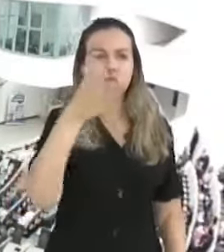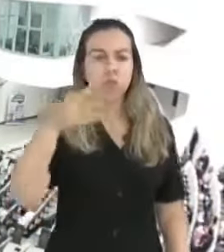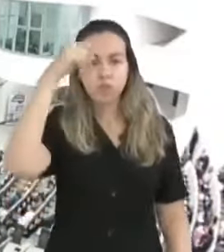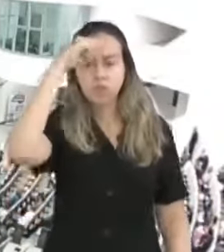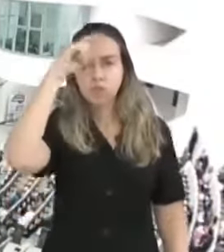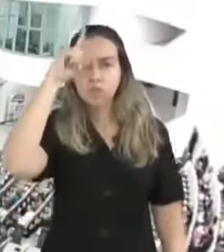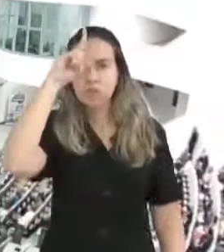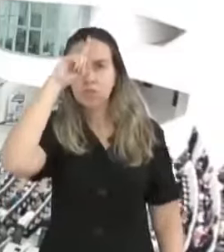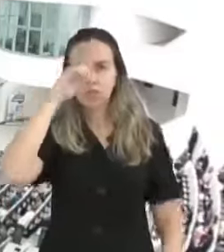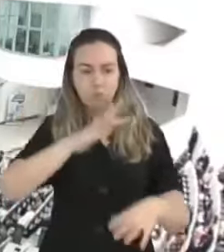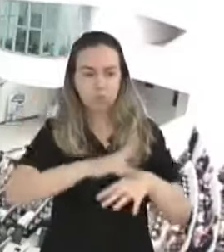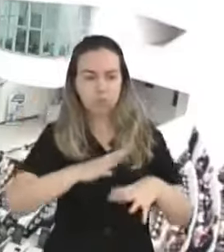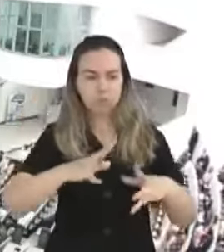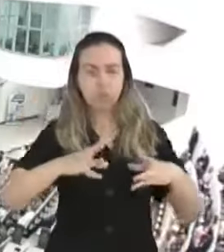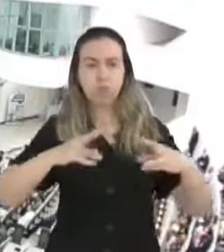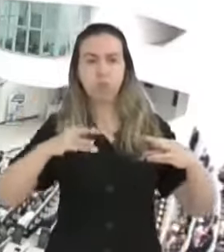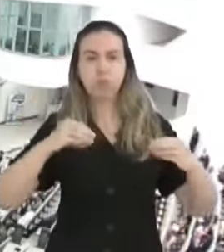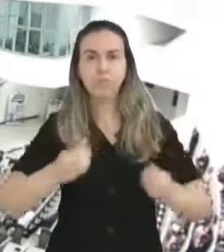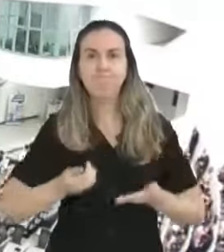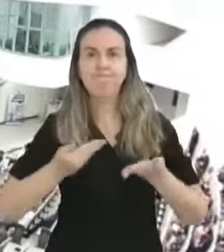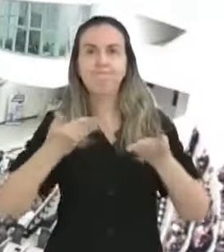noite.